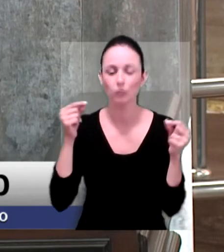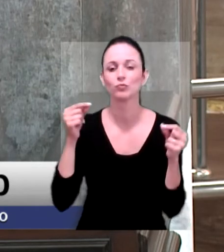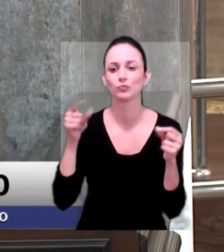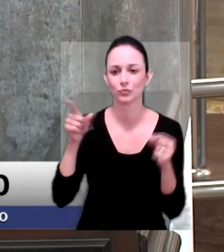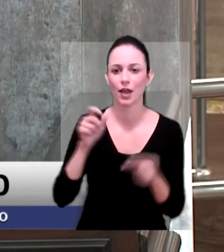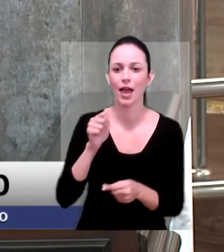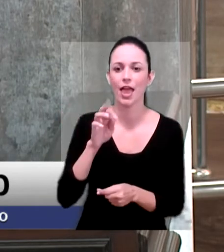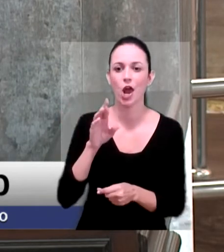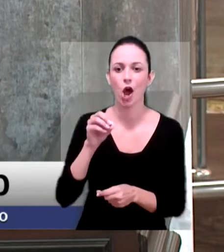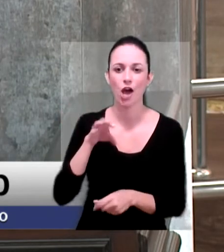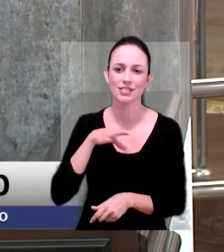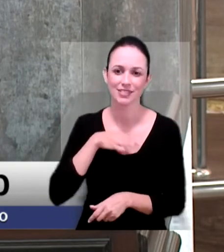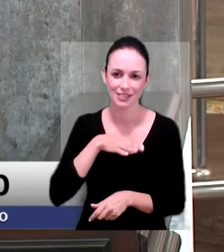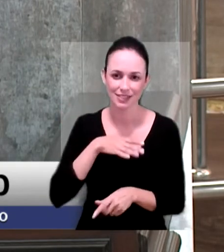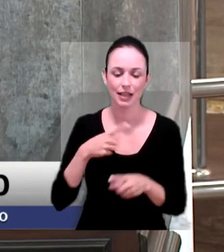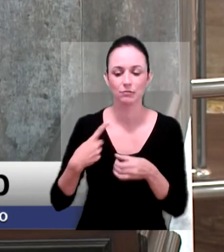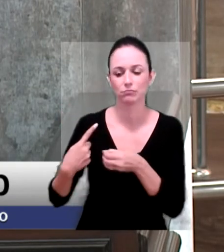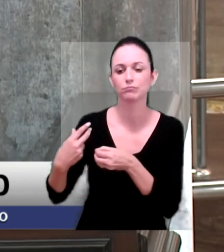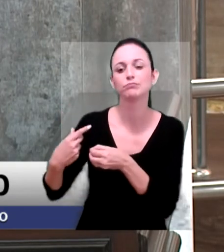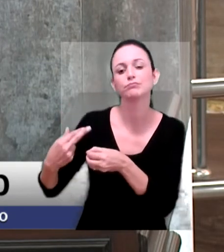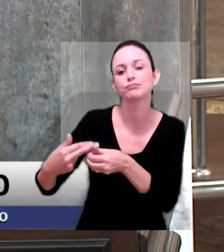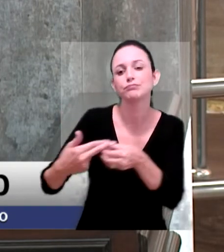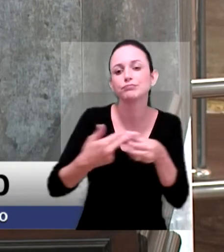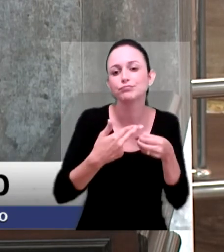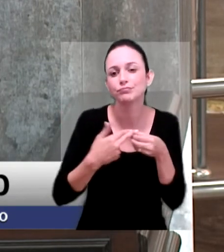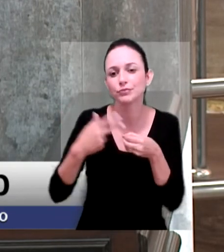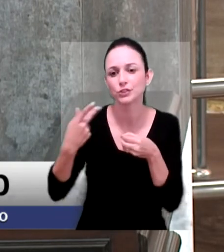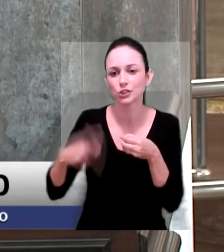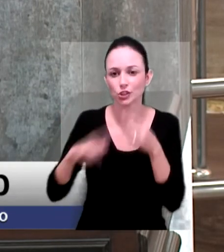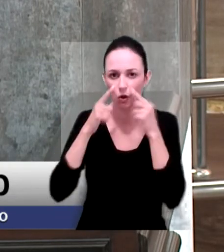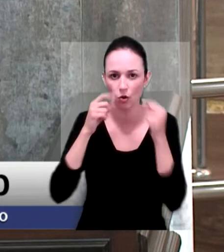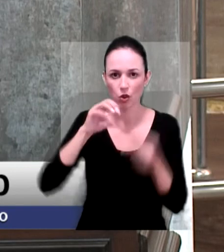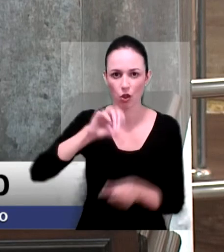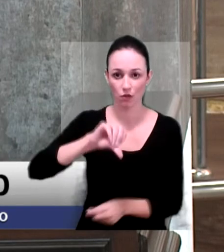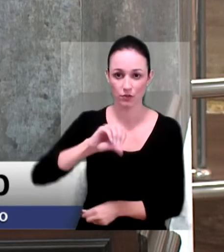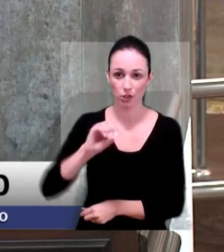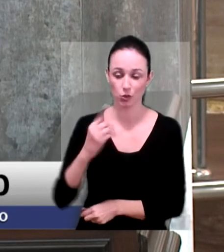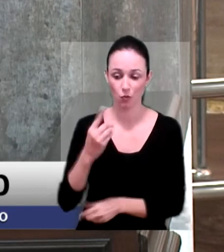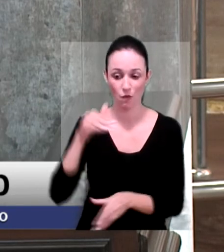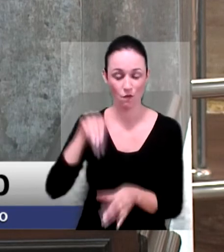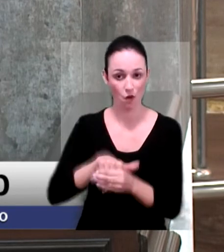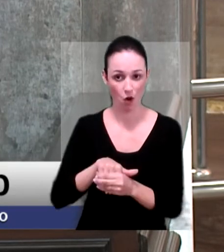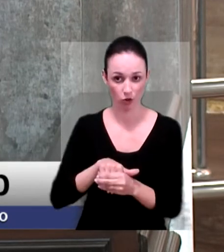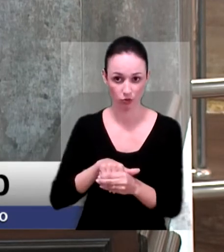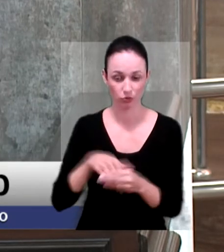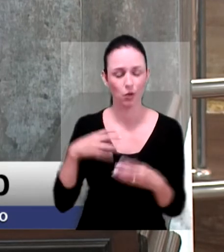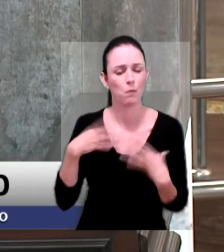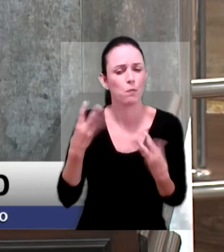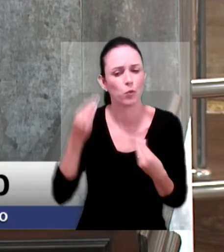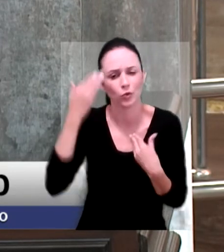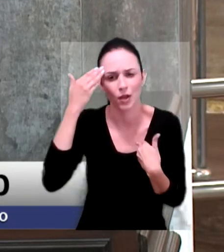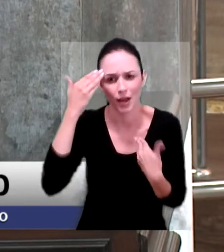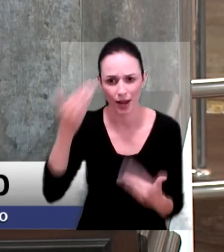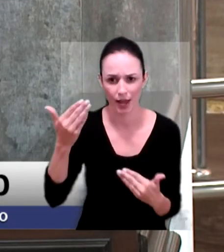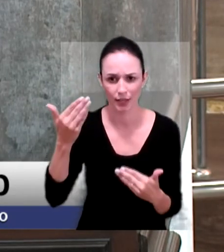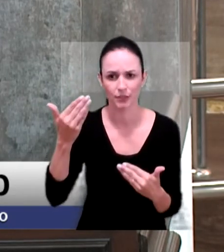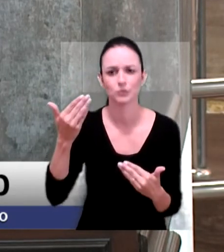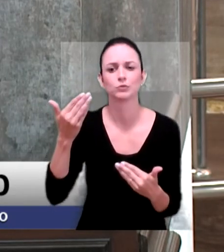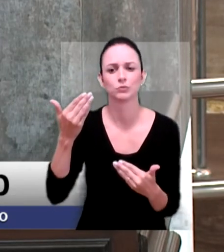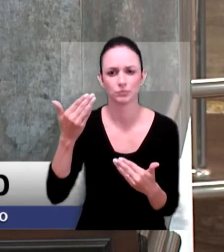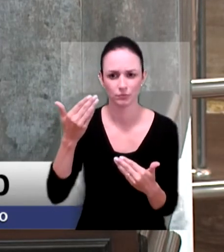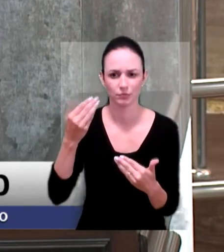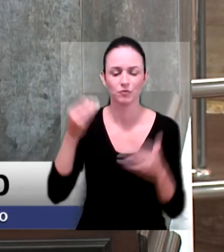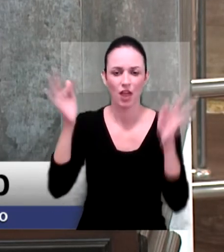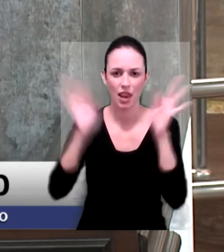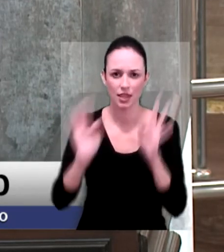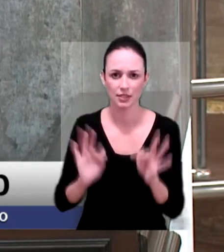de Jaú. Agradecendo aos 901 votos que eu tive também, sou muito grato, estou muito feliz com isso. Sou iniciante na